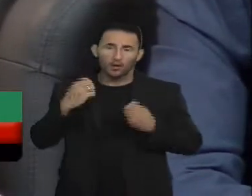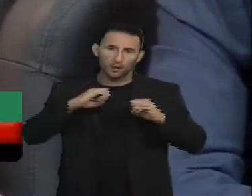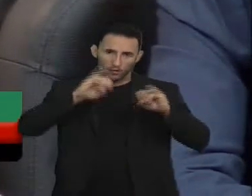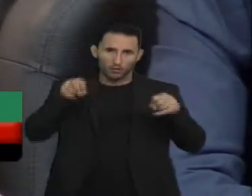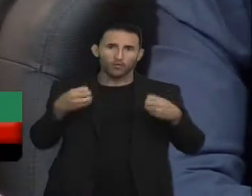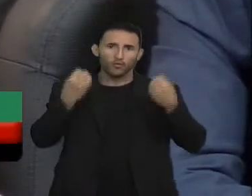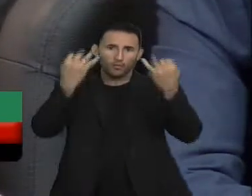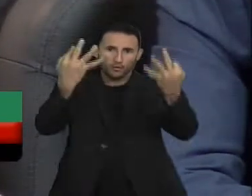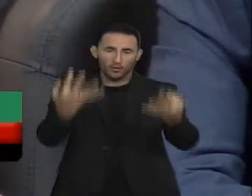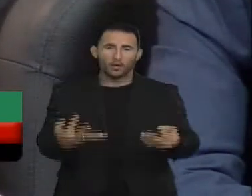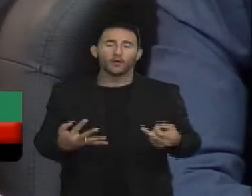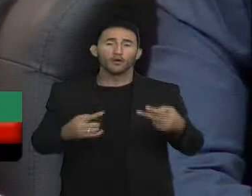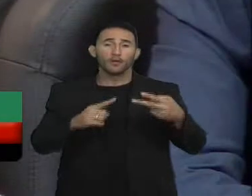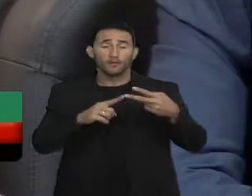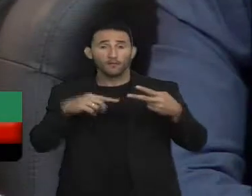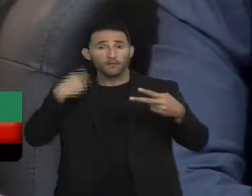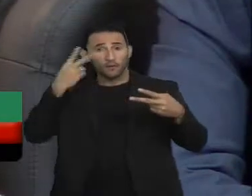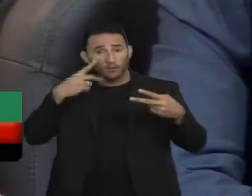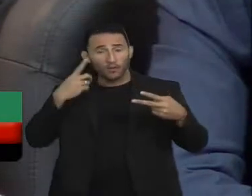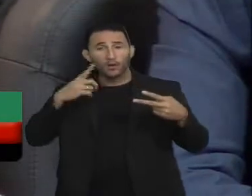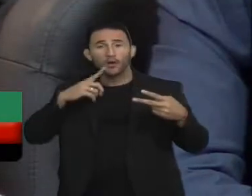vereadora Juliana.